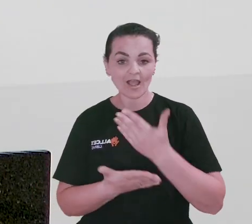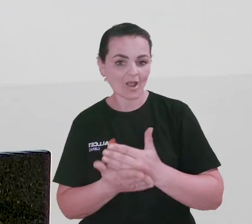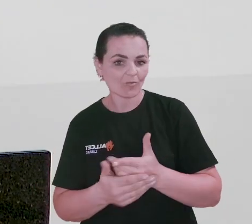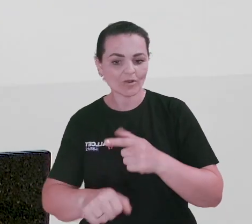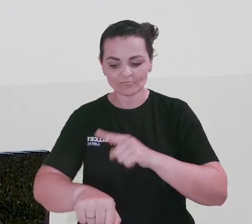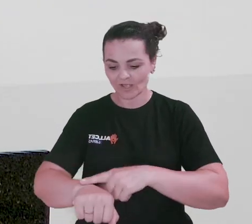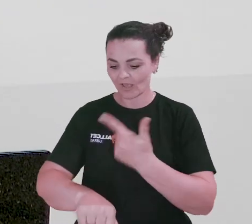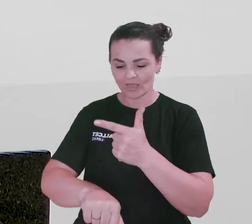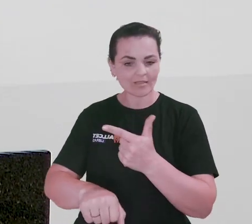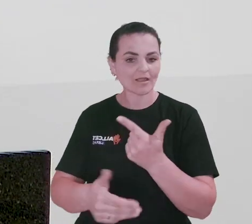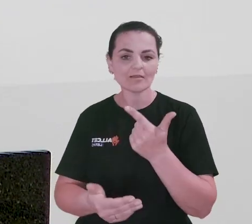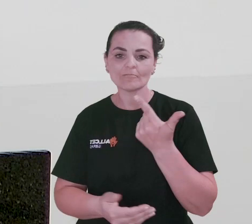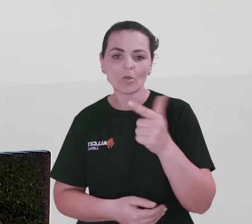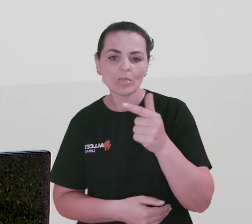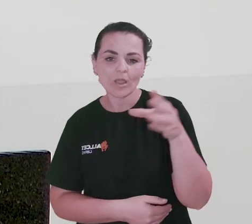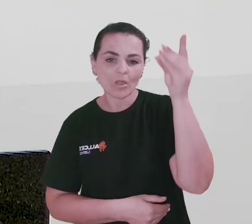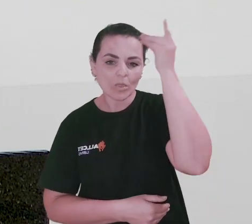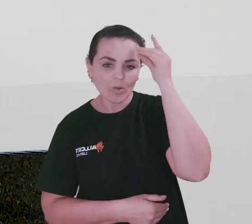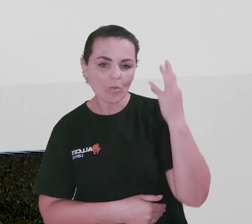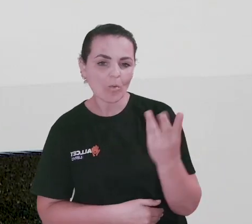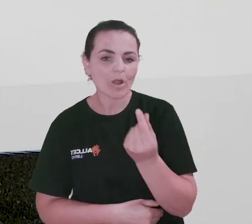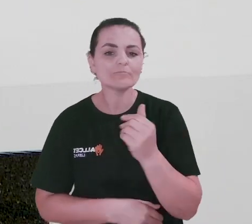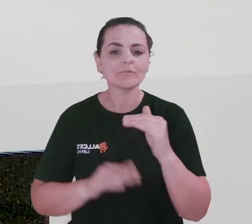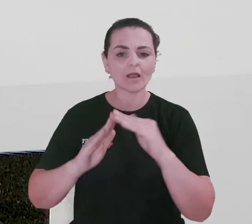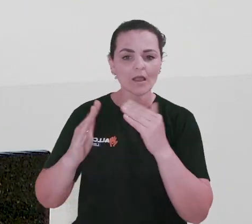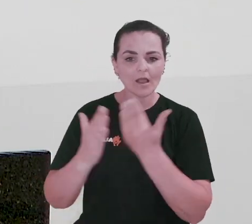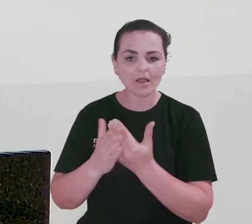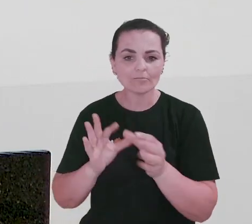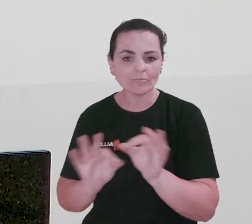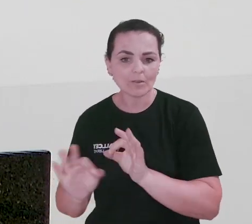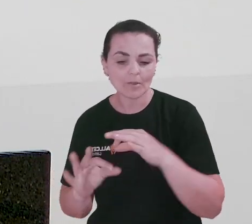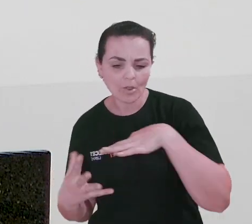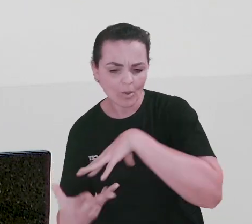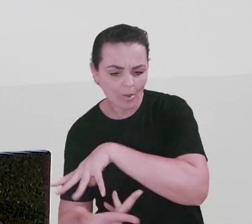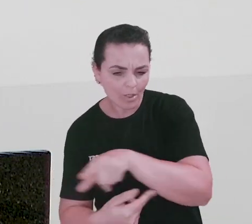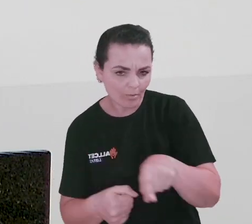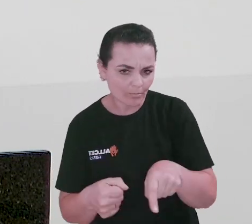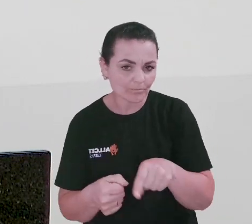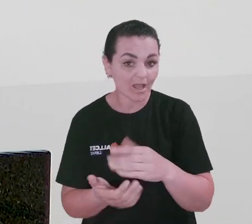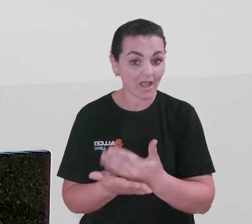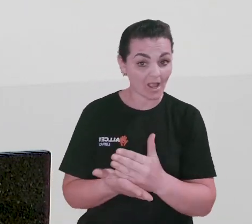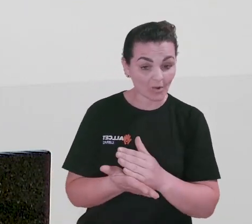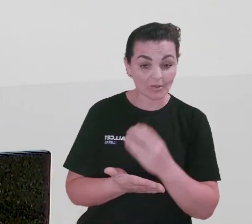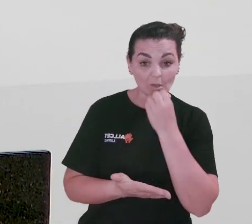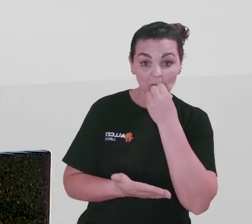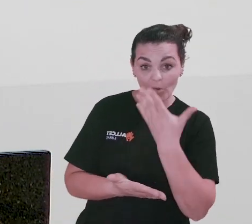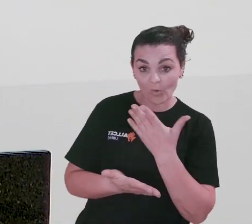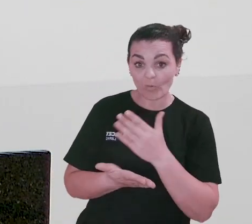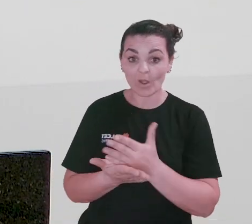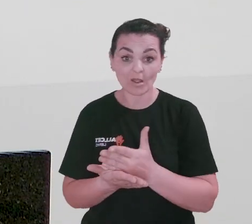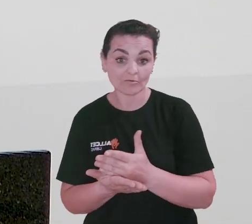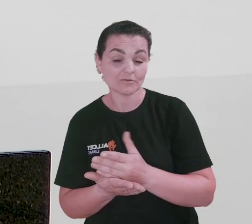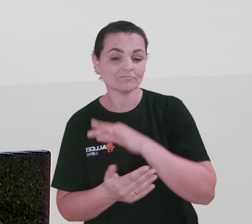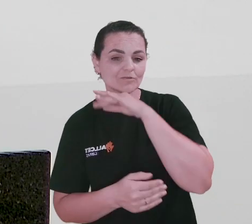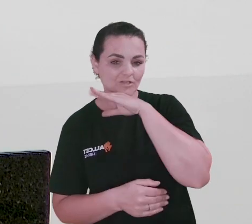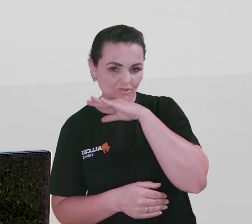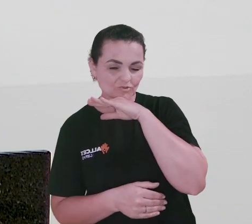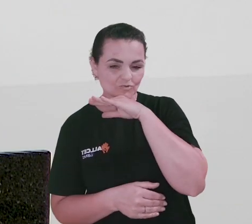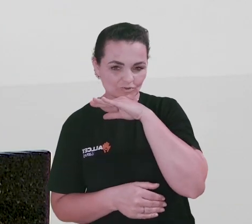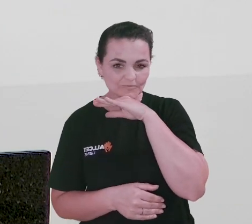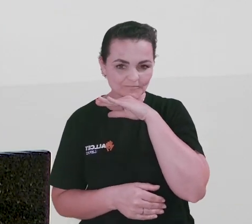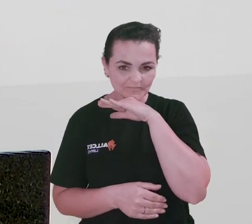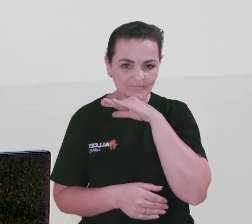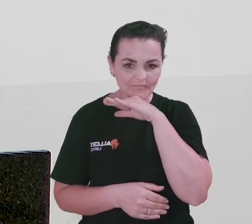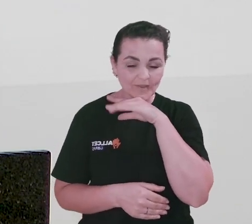mesmo sem ter muitas vezes tempo ou talento a escola nos prepara para o mundo de certa forma onde aprendemos que teríamos nossos